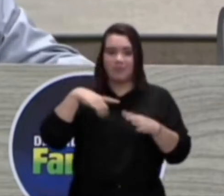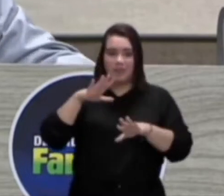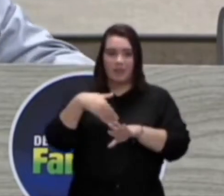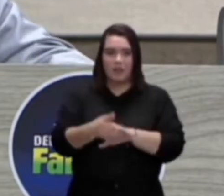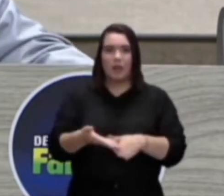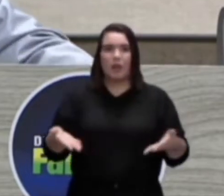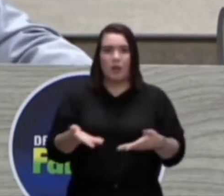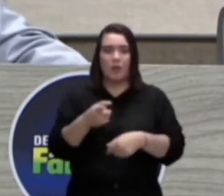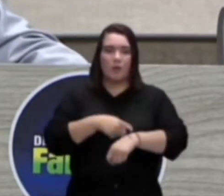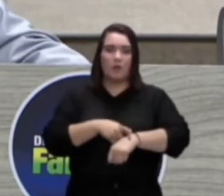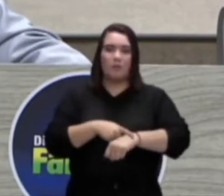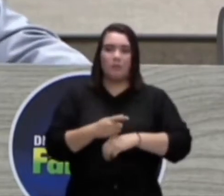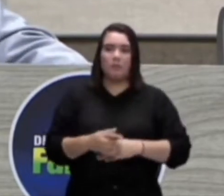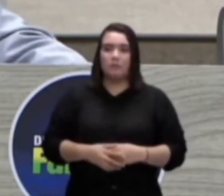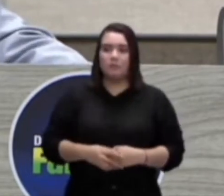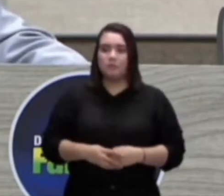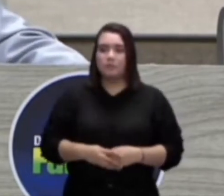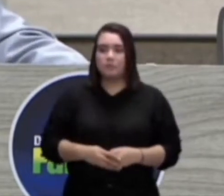horário.